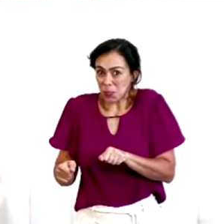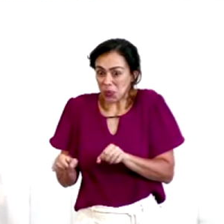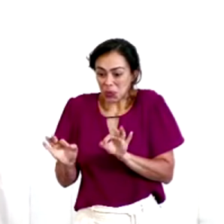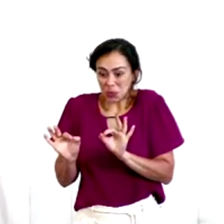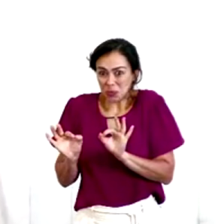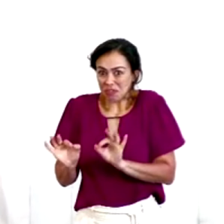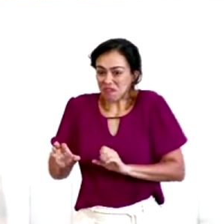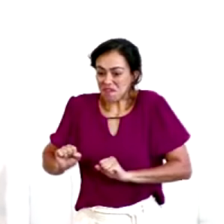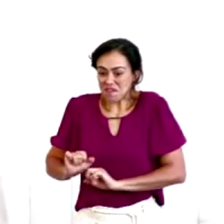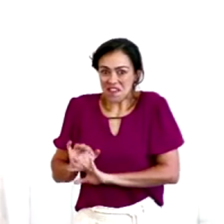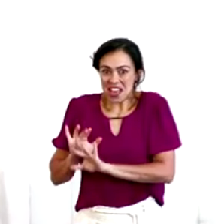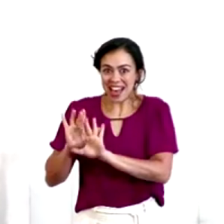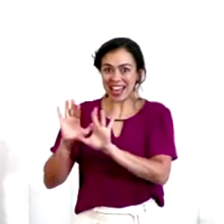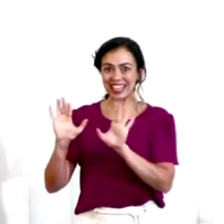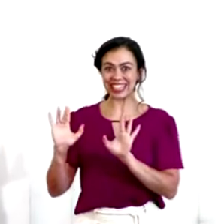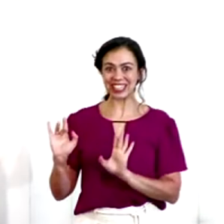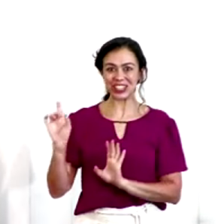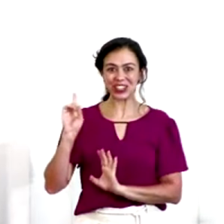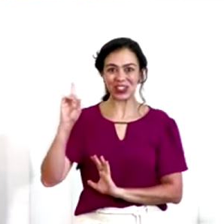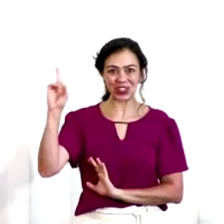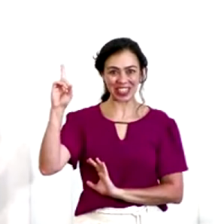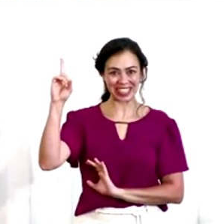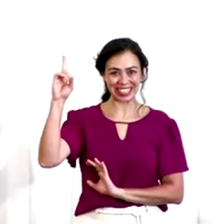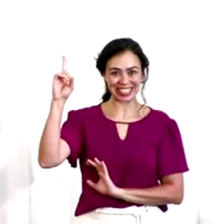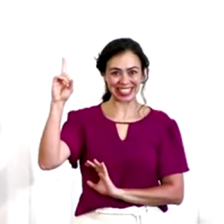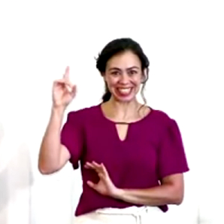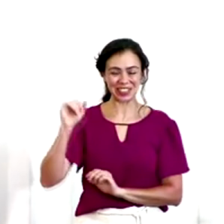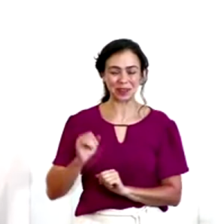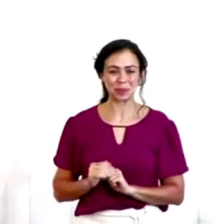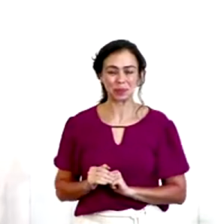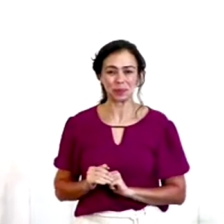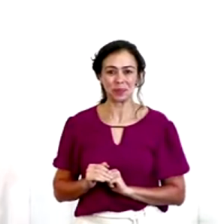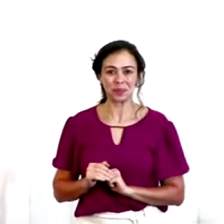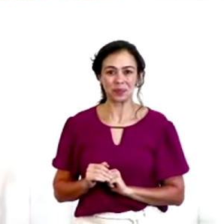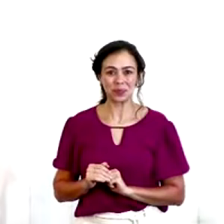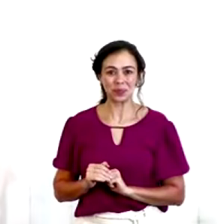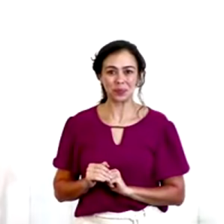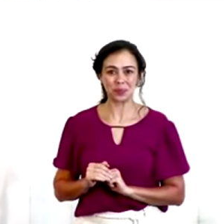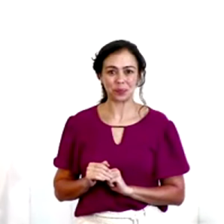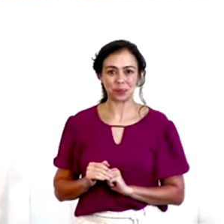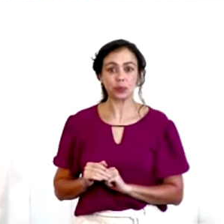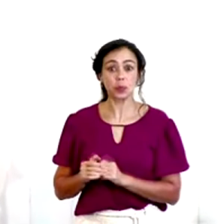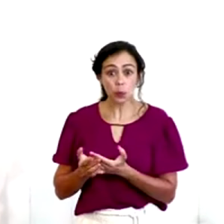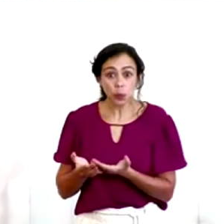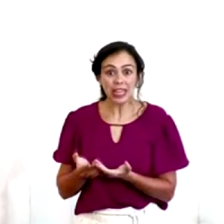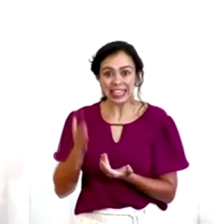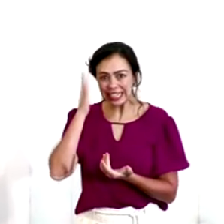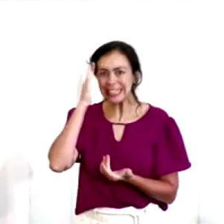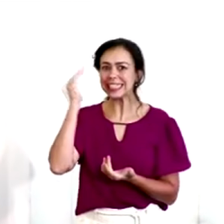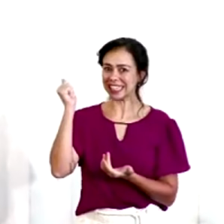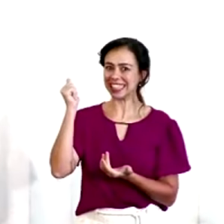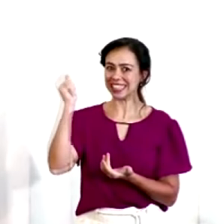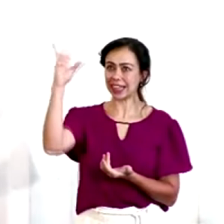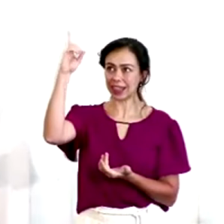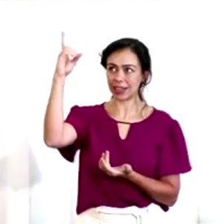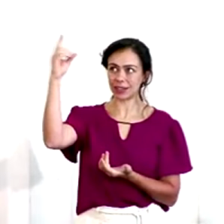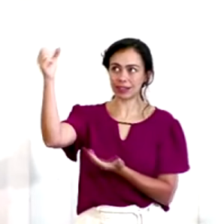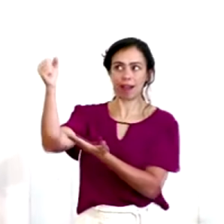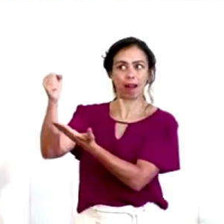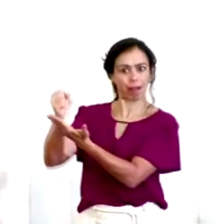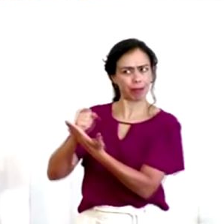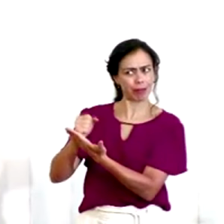glória de Deus, que trouxe todas as coisas, ou que trará todas as coisas à